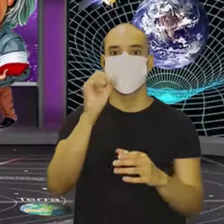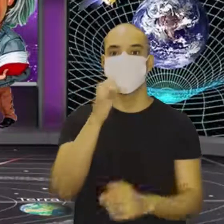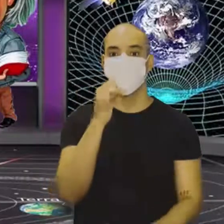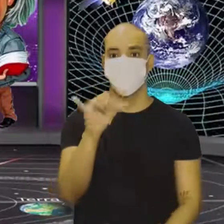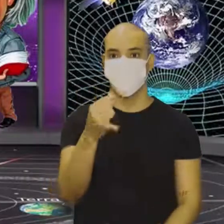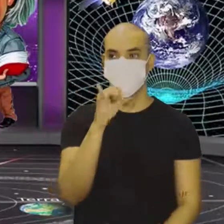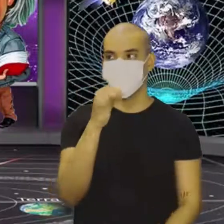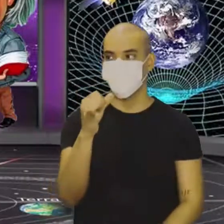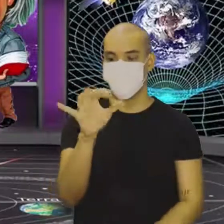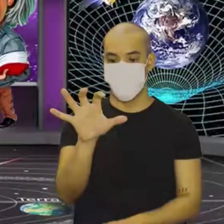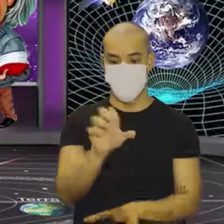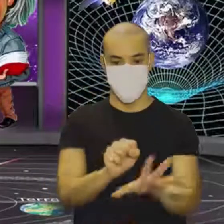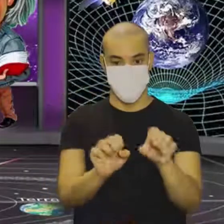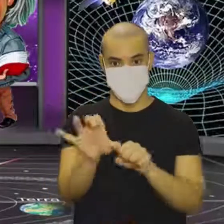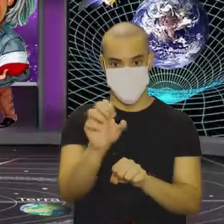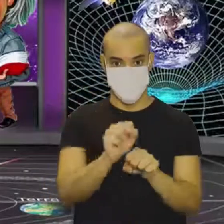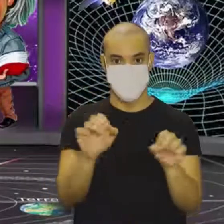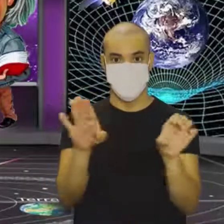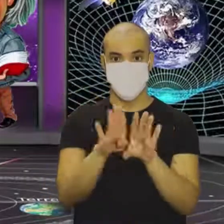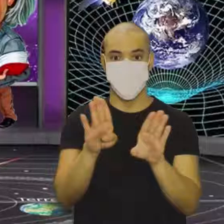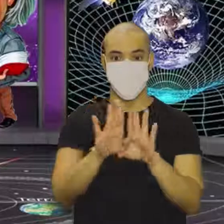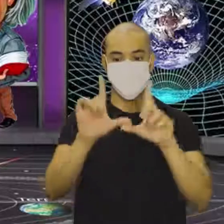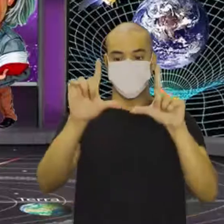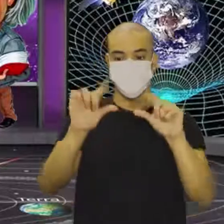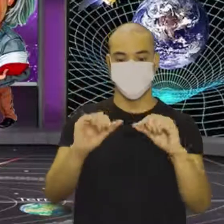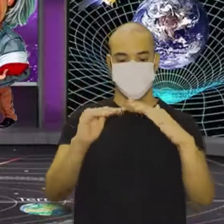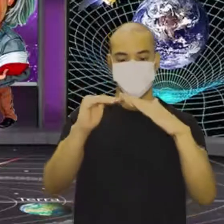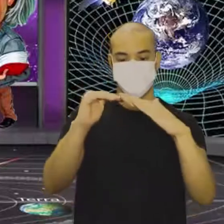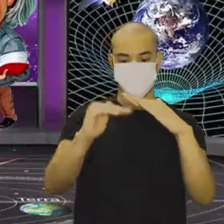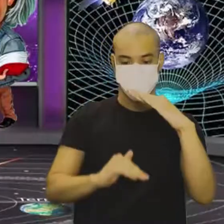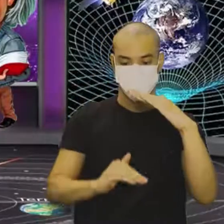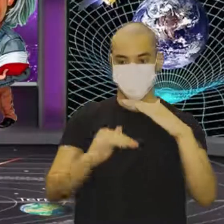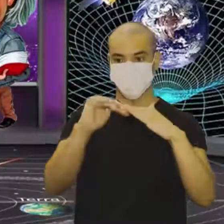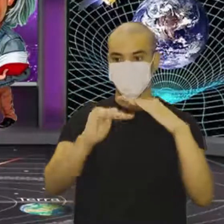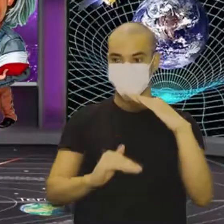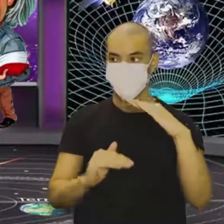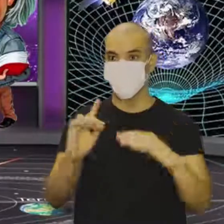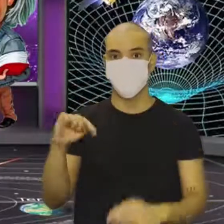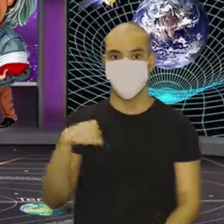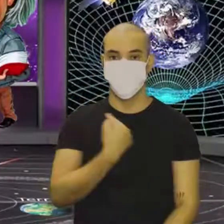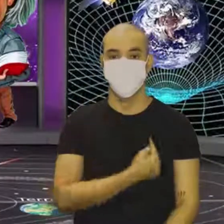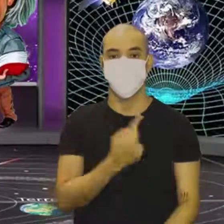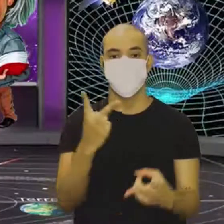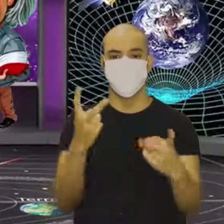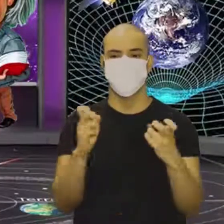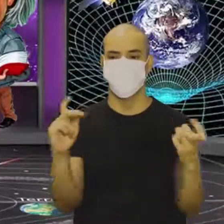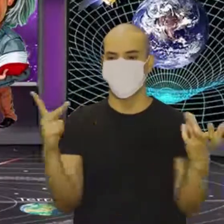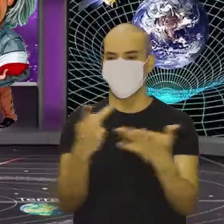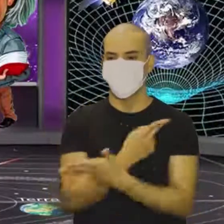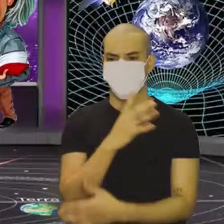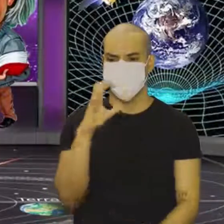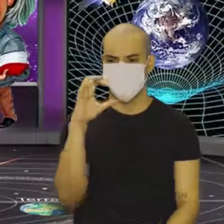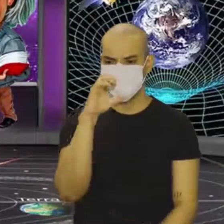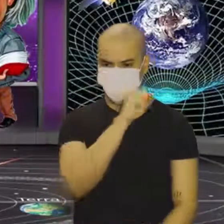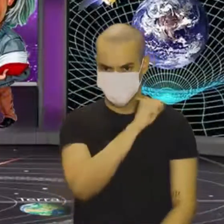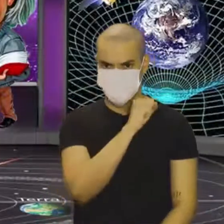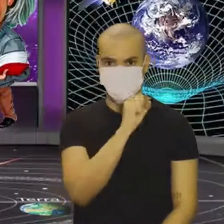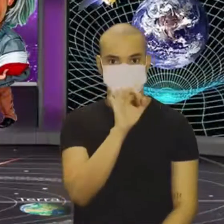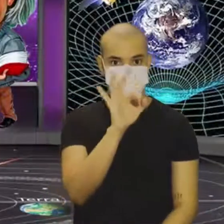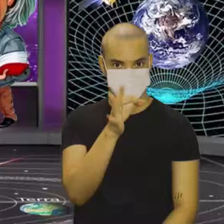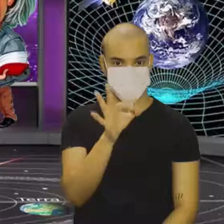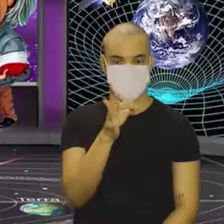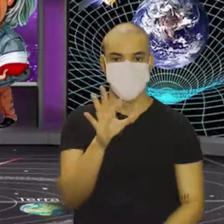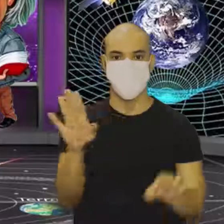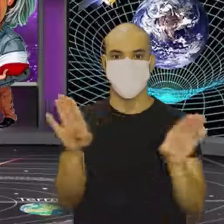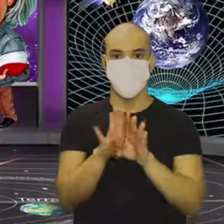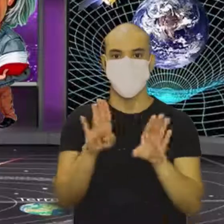Esse armazenamento e esse descarregamento de carga, nós vimos que ele ocorre rápido, correto? Nós vimos